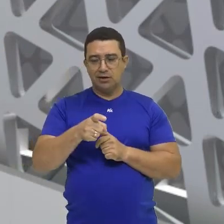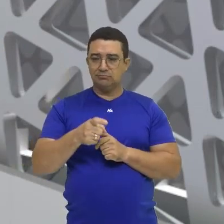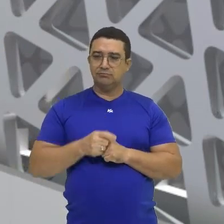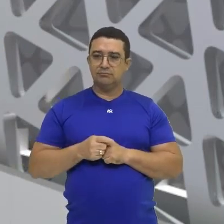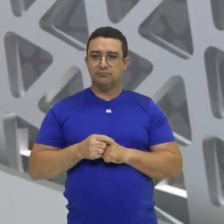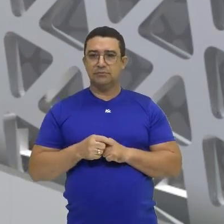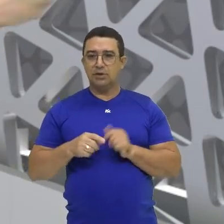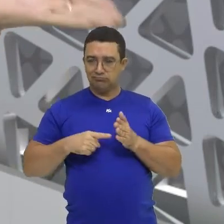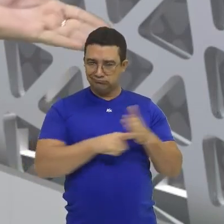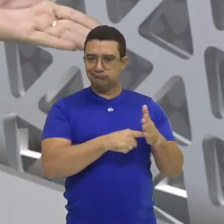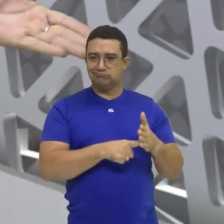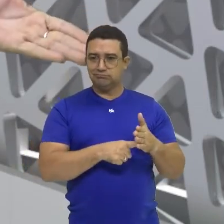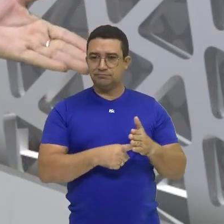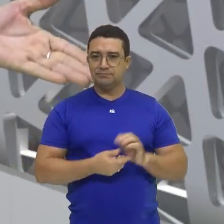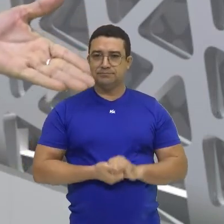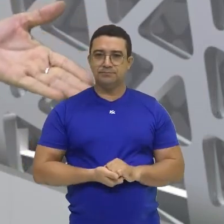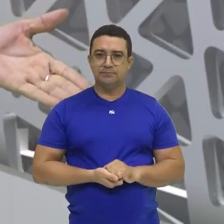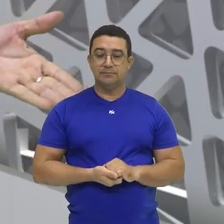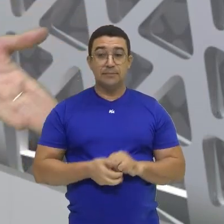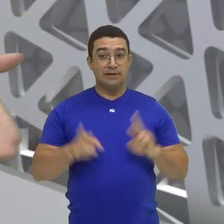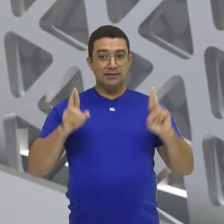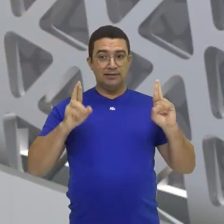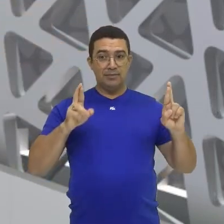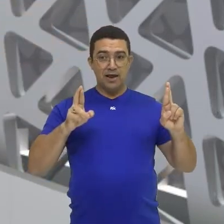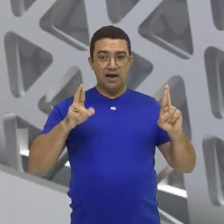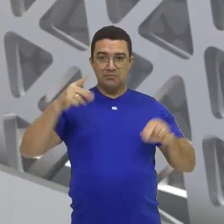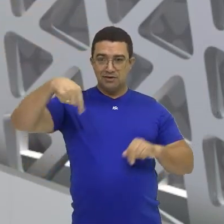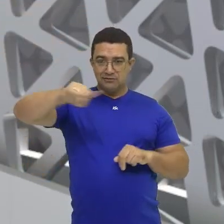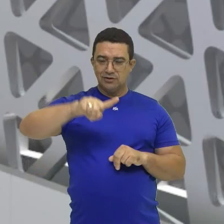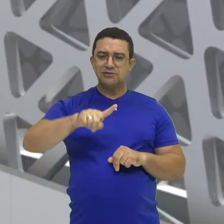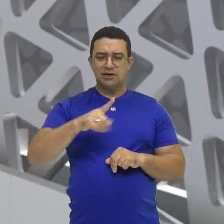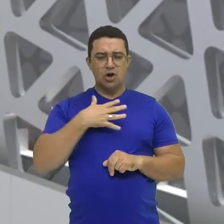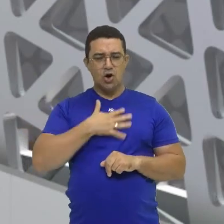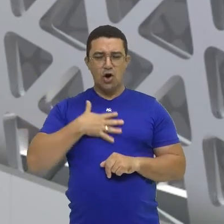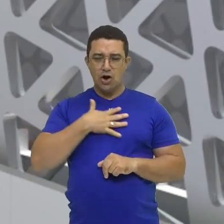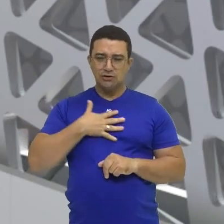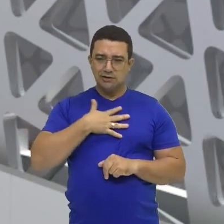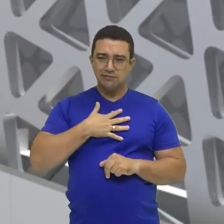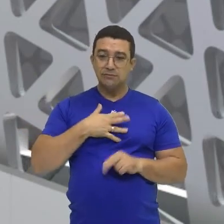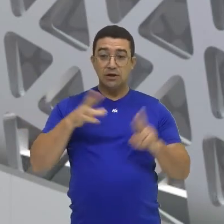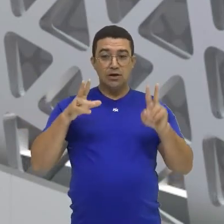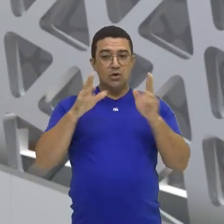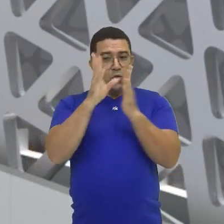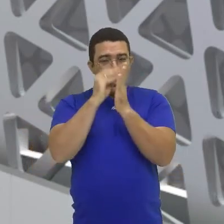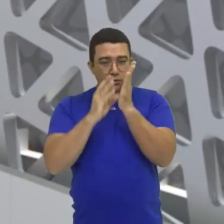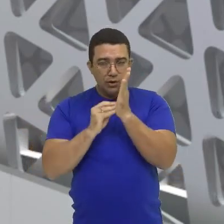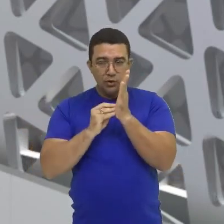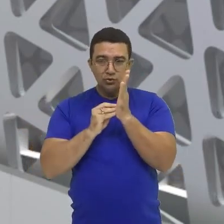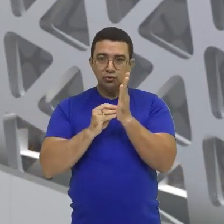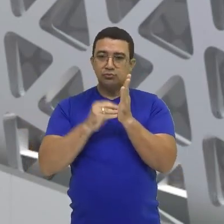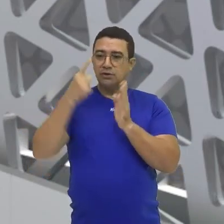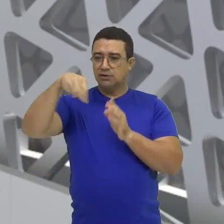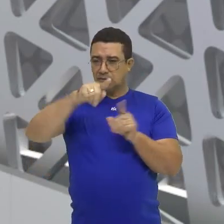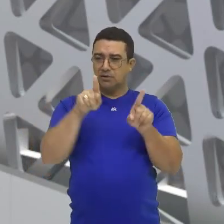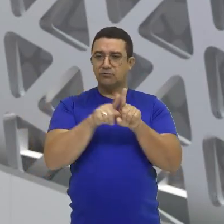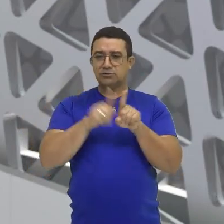da minha vida. Esperamos que você tenha gostado desse conteúdo e, sobretudo,